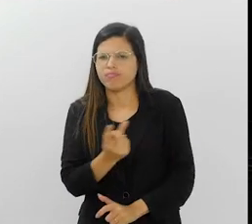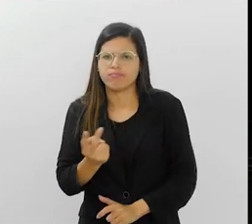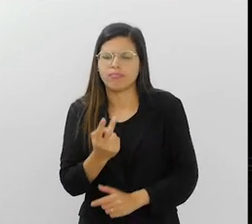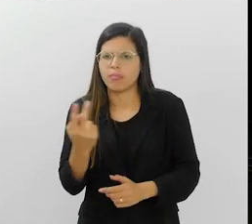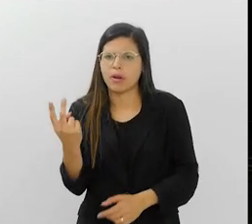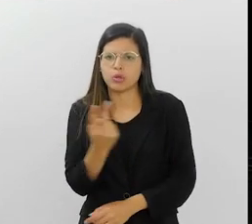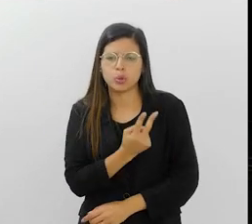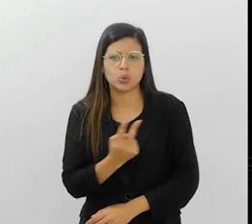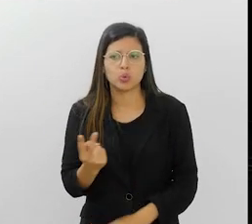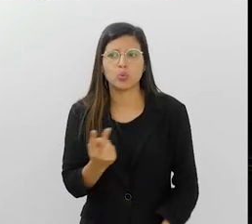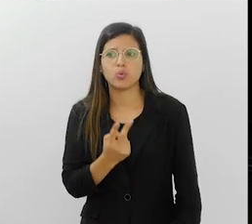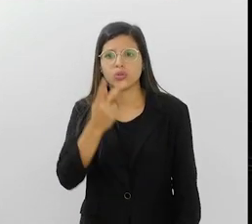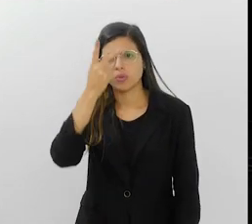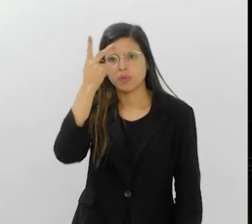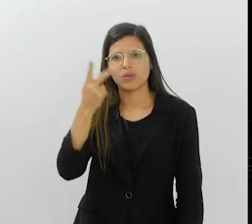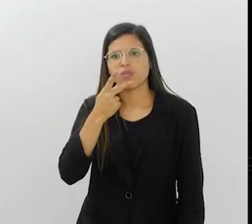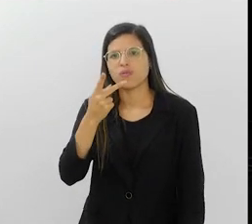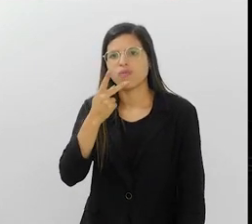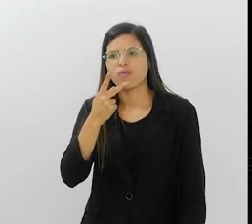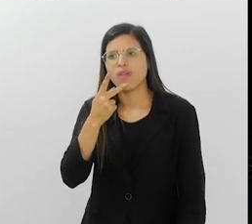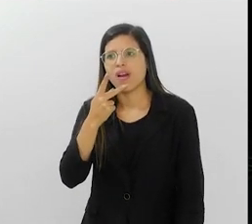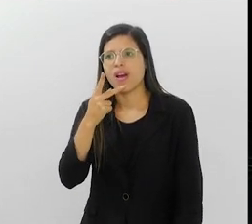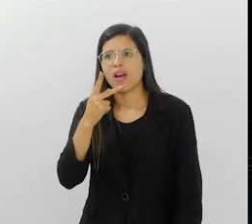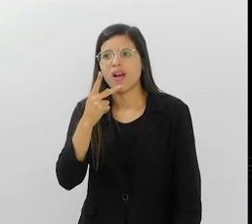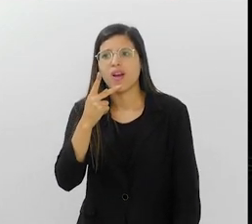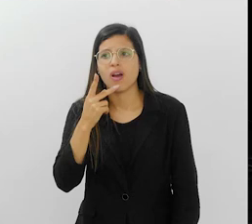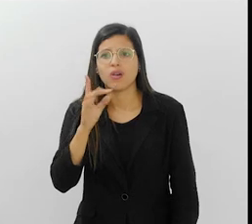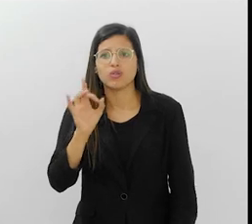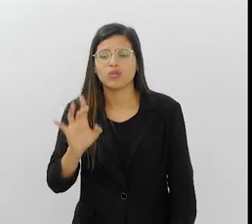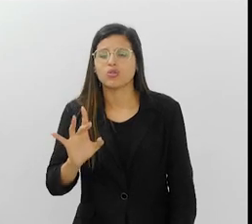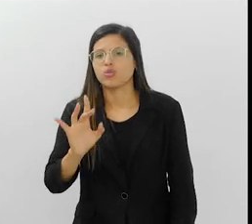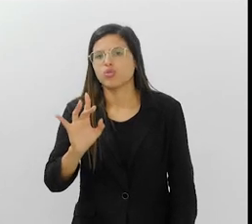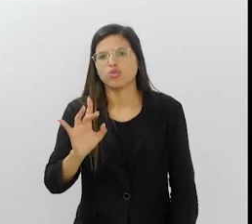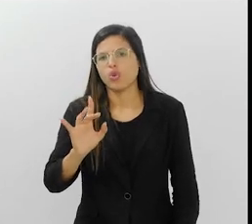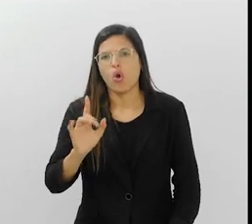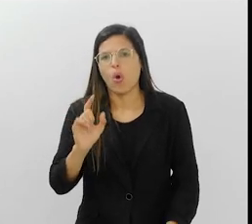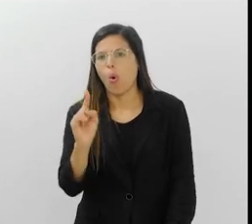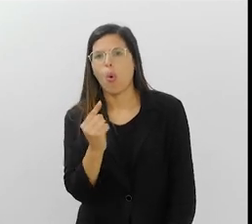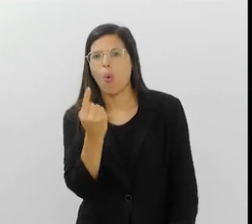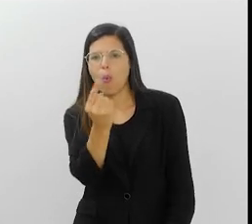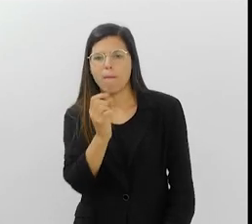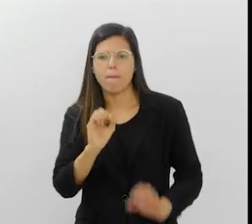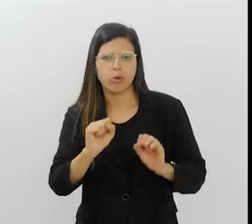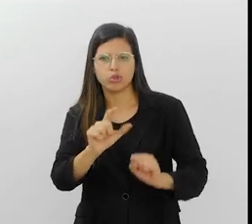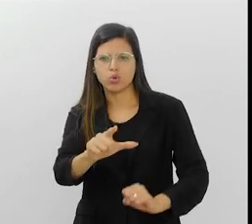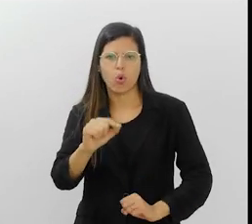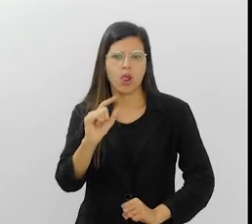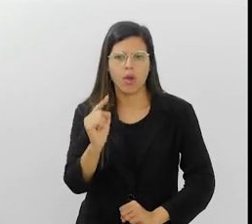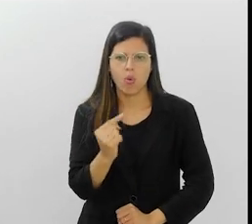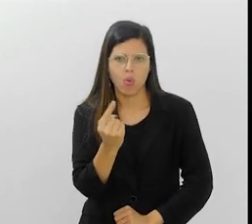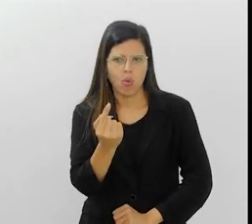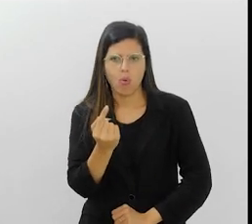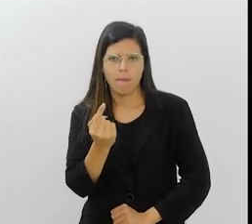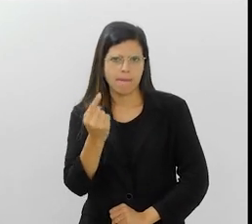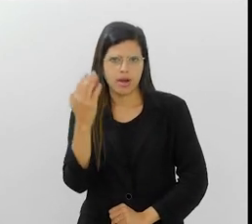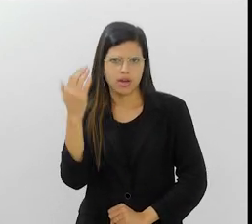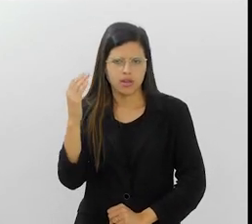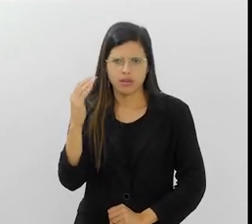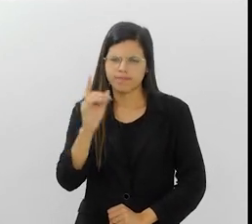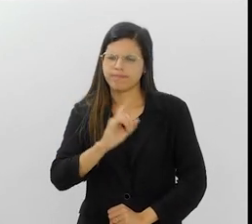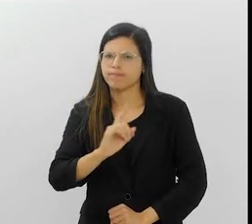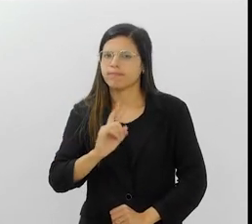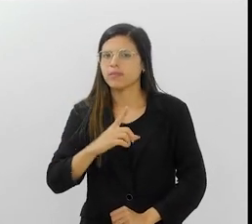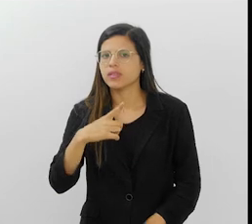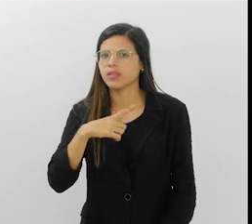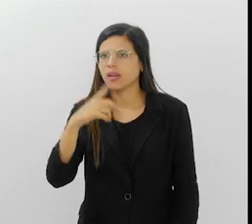duas, né? As pessoas costumam dizer, só tem espaço para uma depois da ponte. Eu acho não que tem, não. Não tem. Acho que você tem